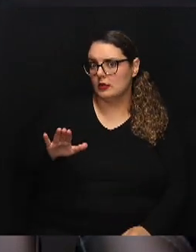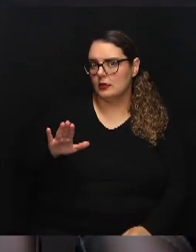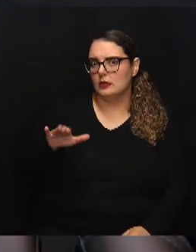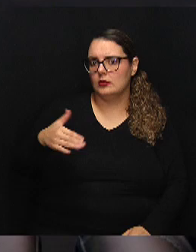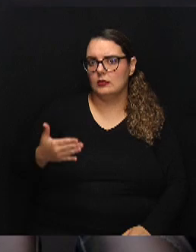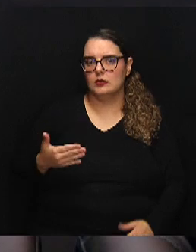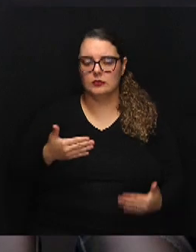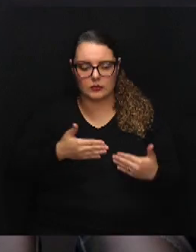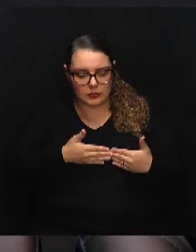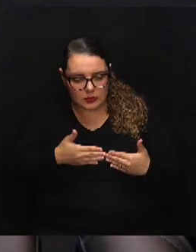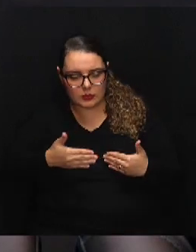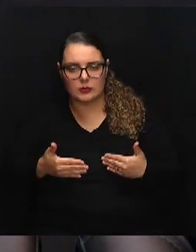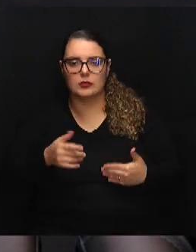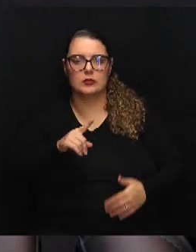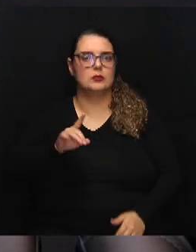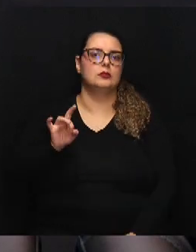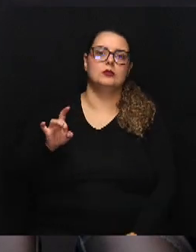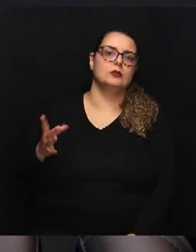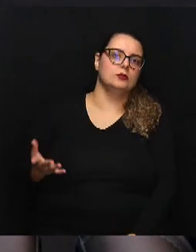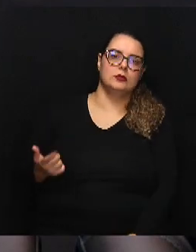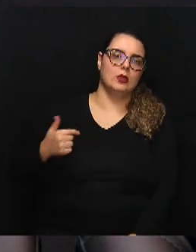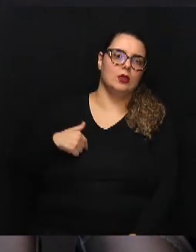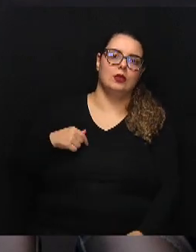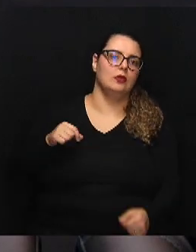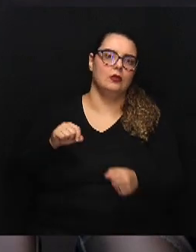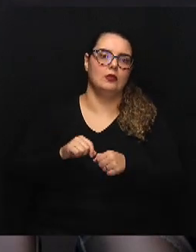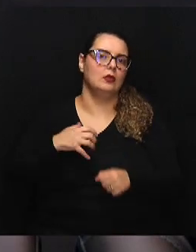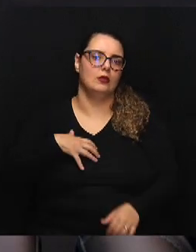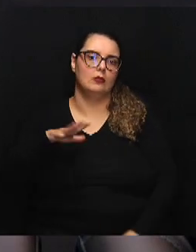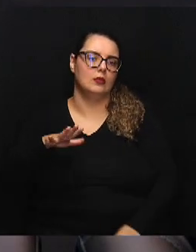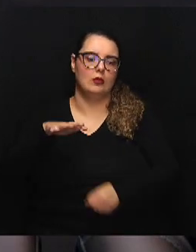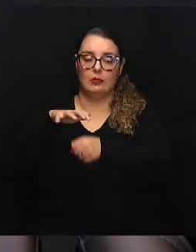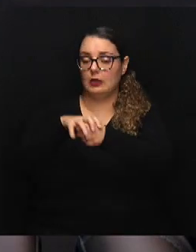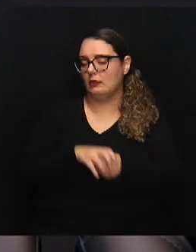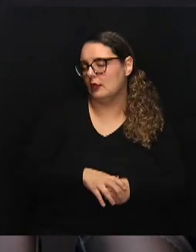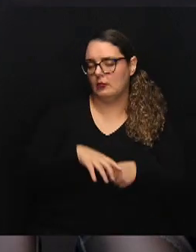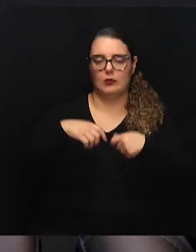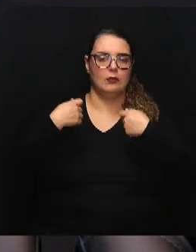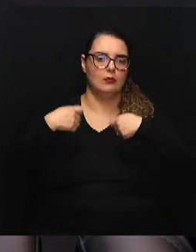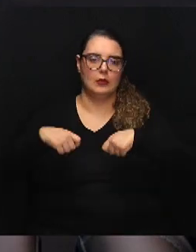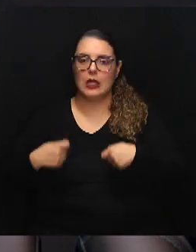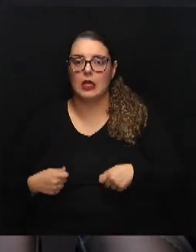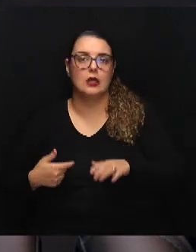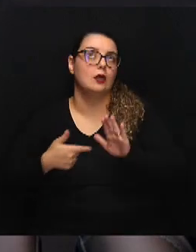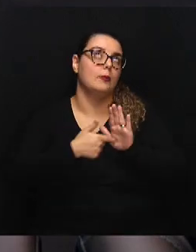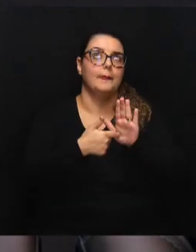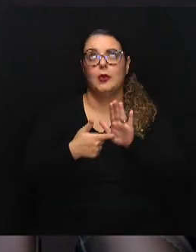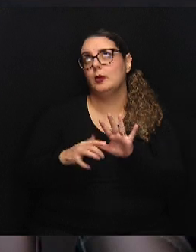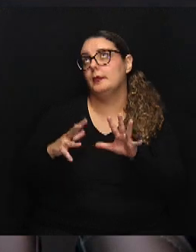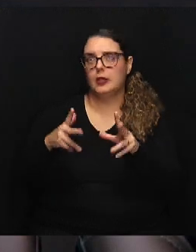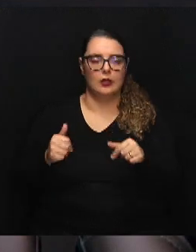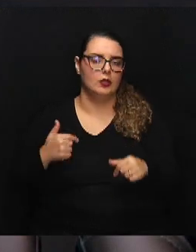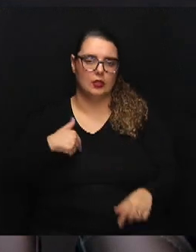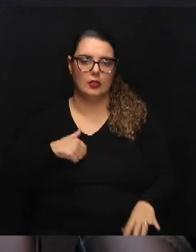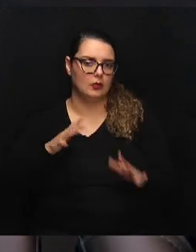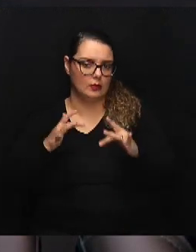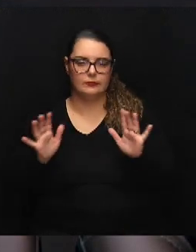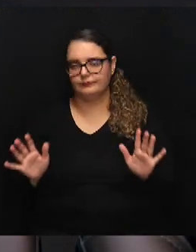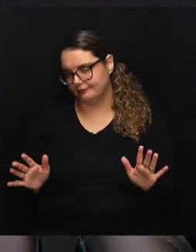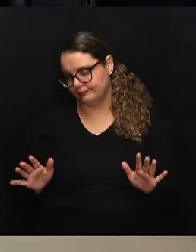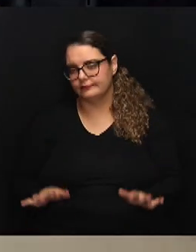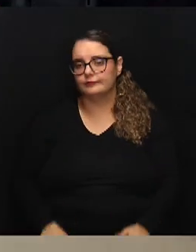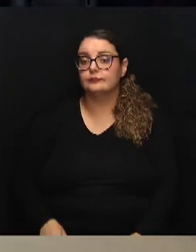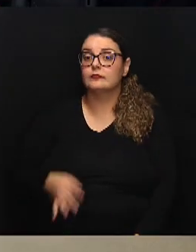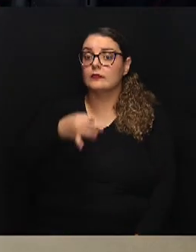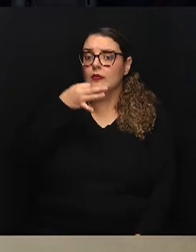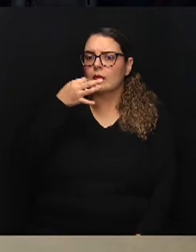de você, que não seja só por, vou fazer isso porque é uma pressão, porque eu preciso mostrar para todo mundo que eu estou namorando. Perfeito.